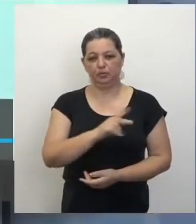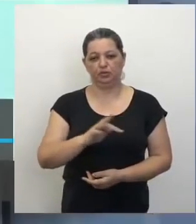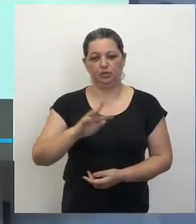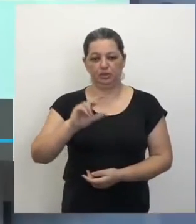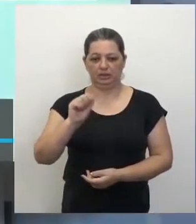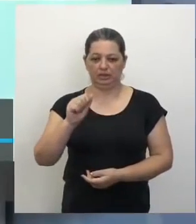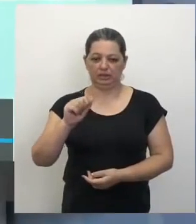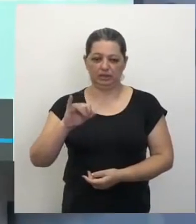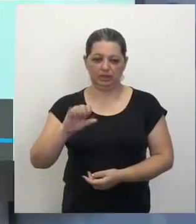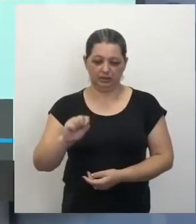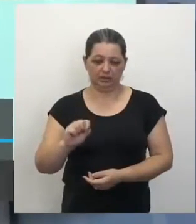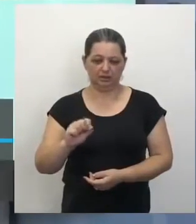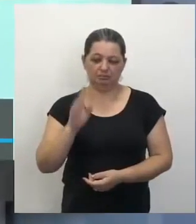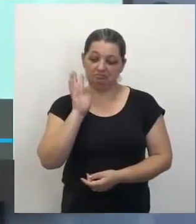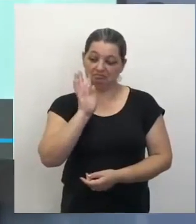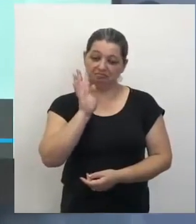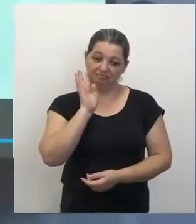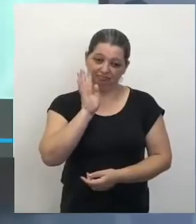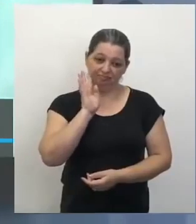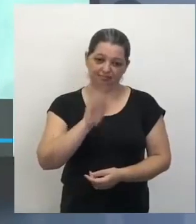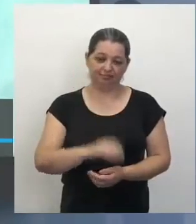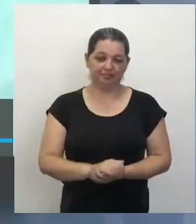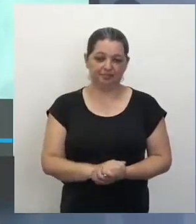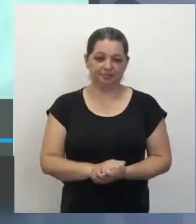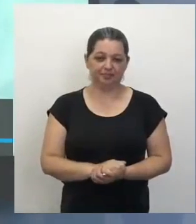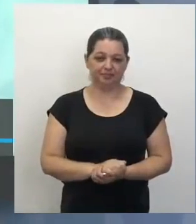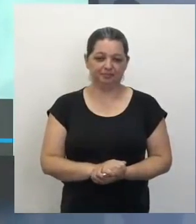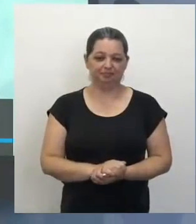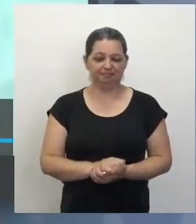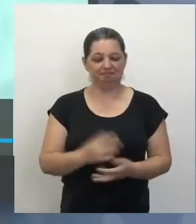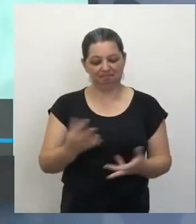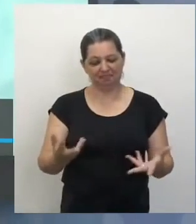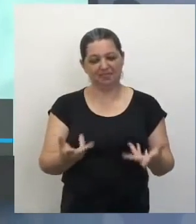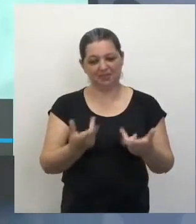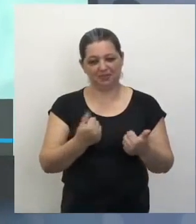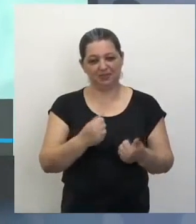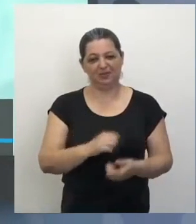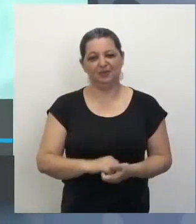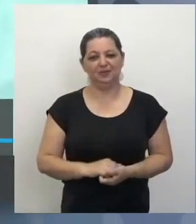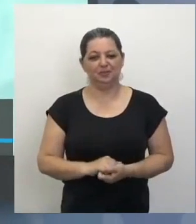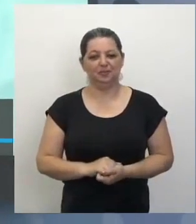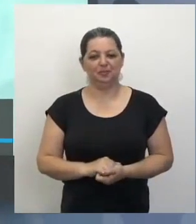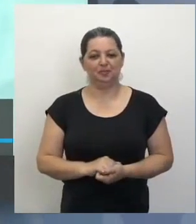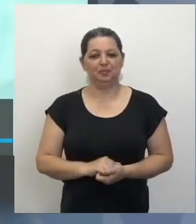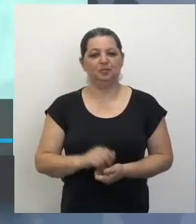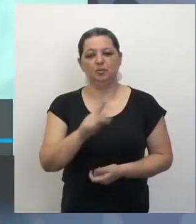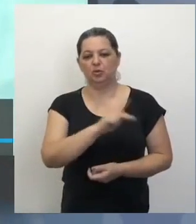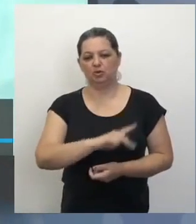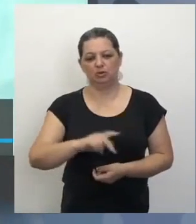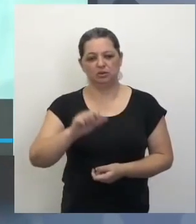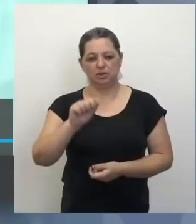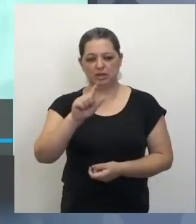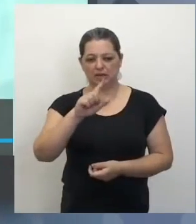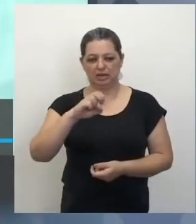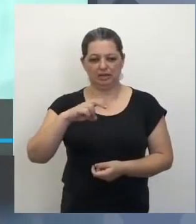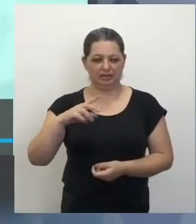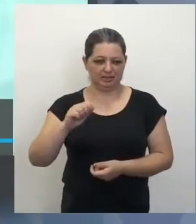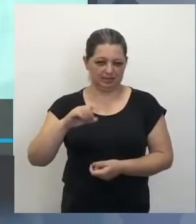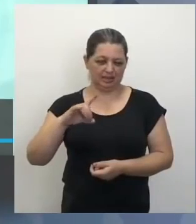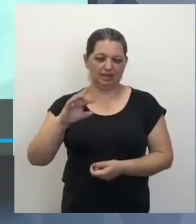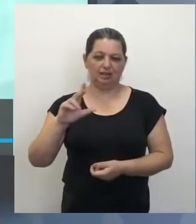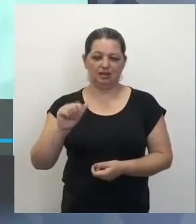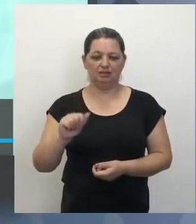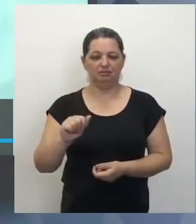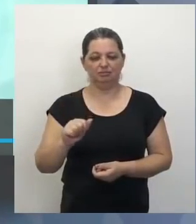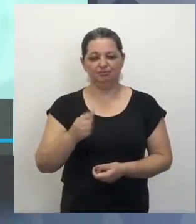dizendo, que bacana, o Tzolk'in é sensacional. Aí a professora Alessandra fala, excelente